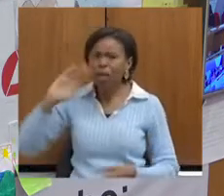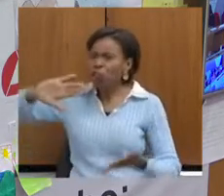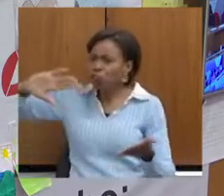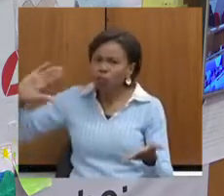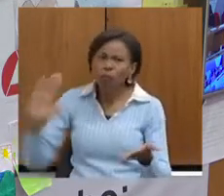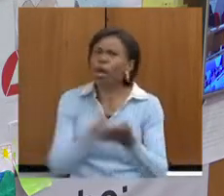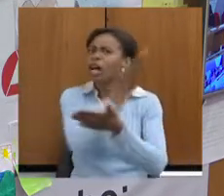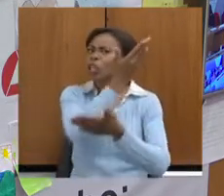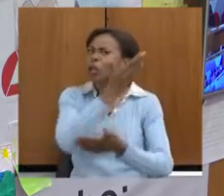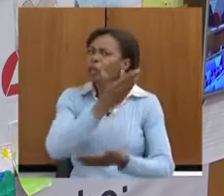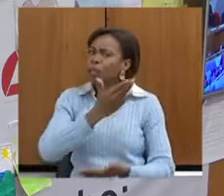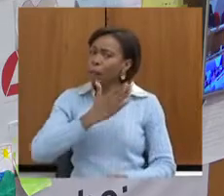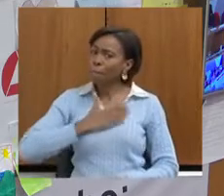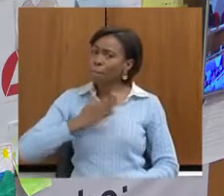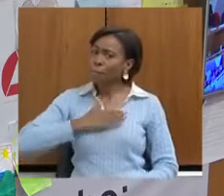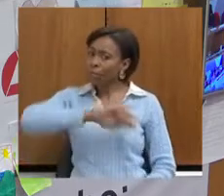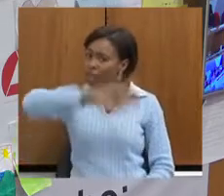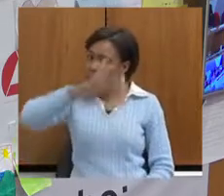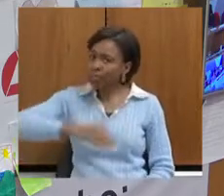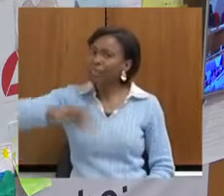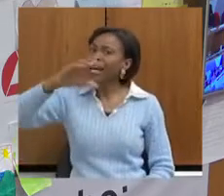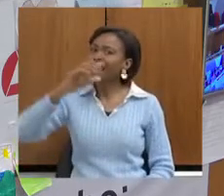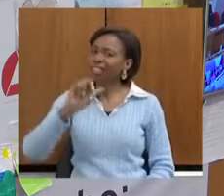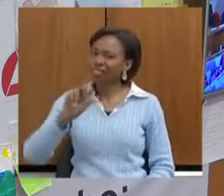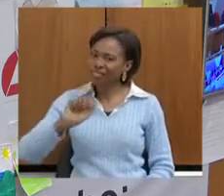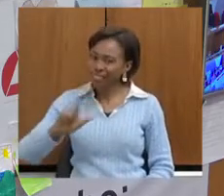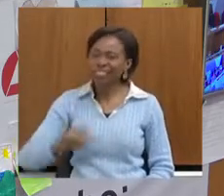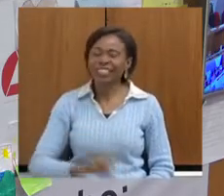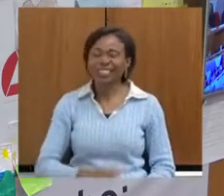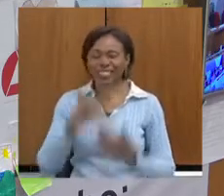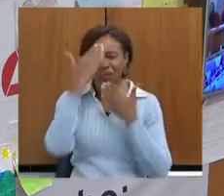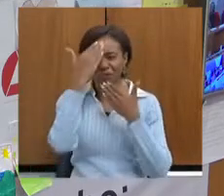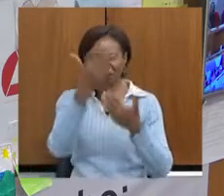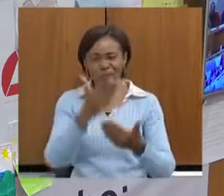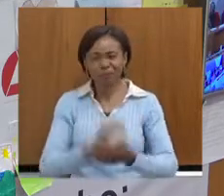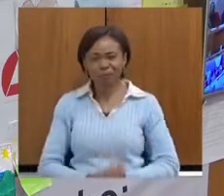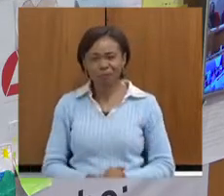pé da minha Serra muito obrigada